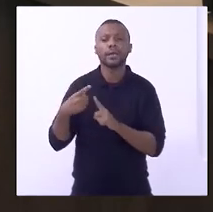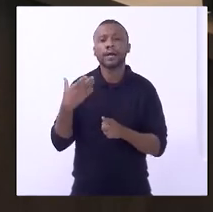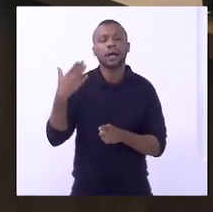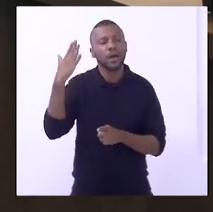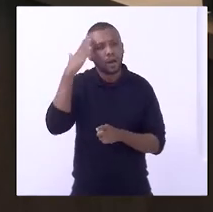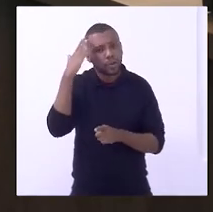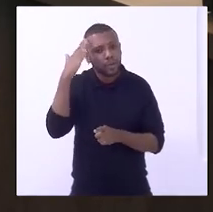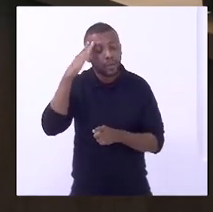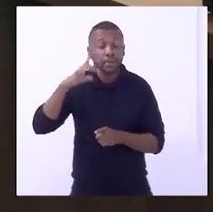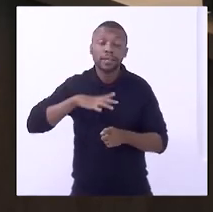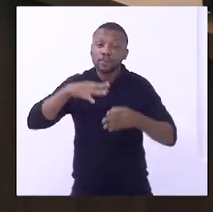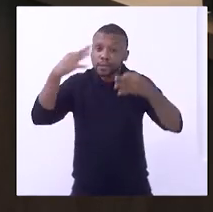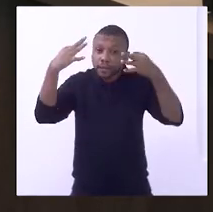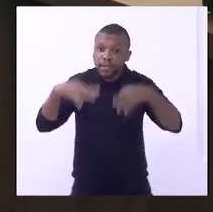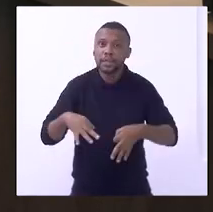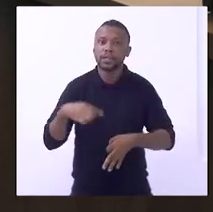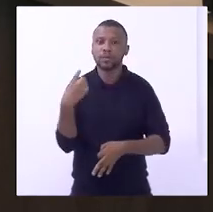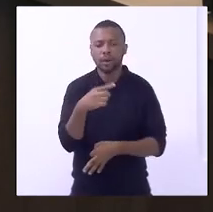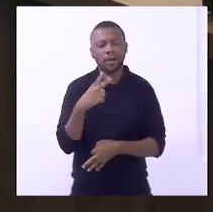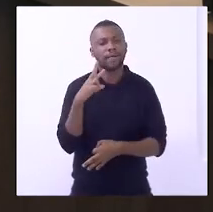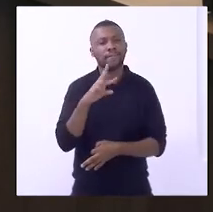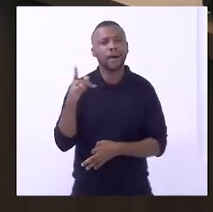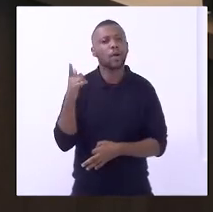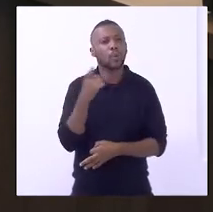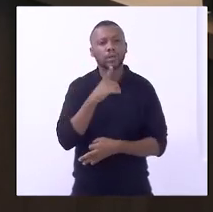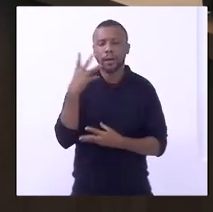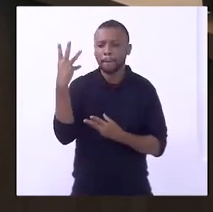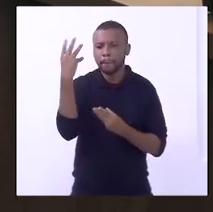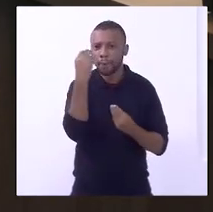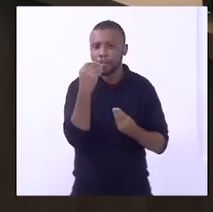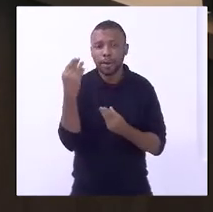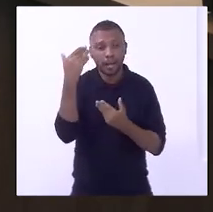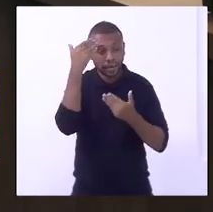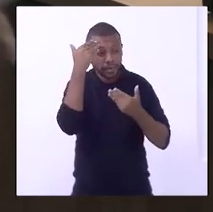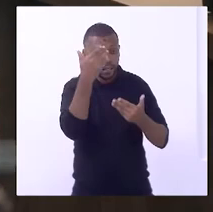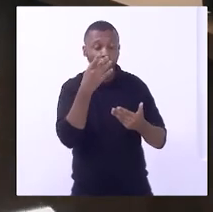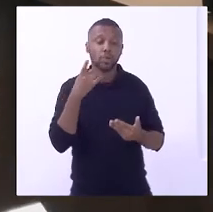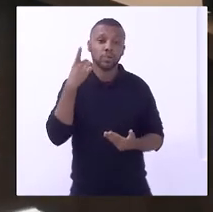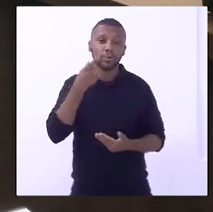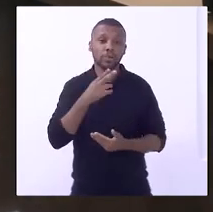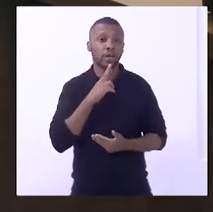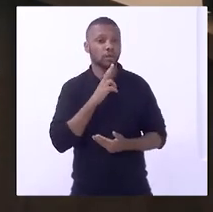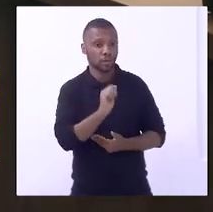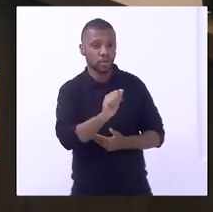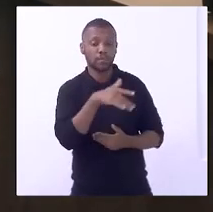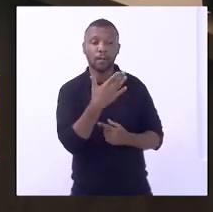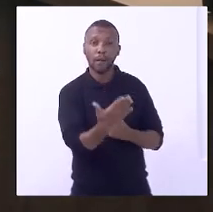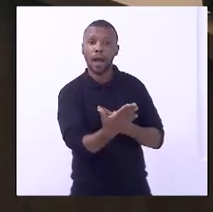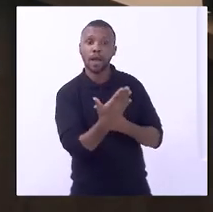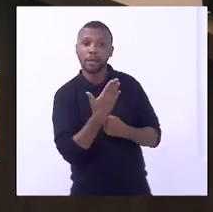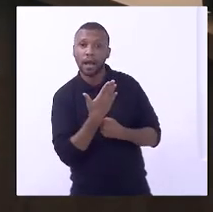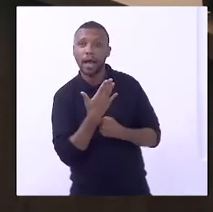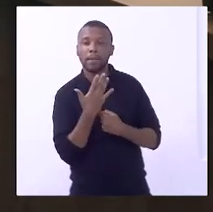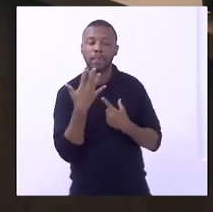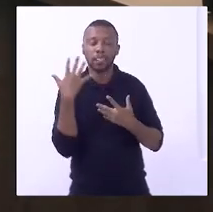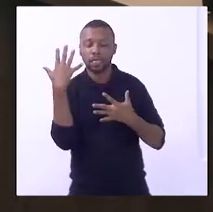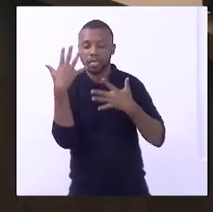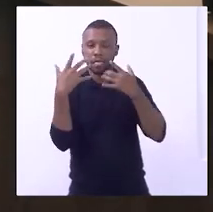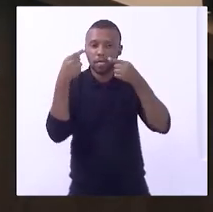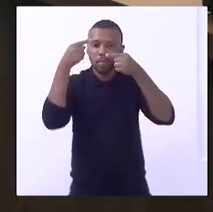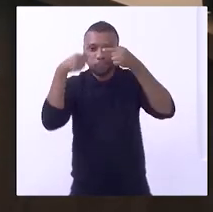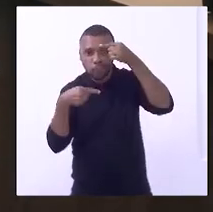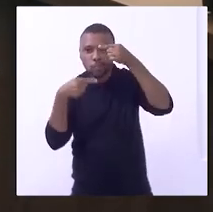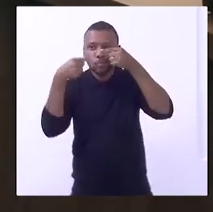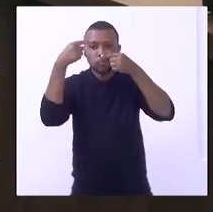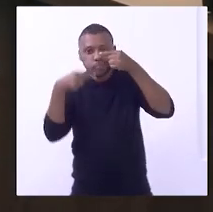eu tenho certeza que nós vamos convencê-lo e agradecer ao deputado Rodrigo Amorim por estar me ajudando aqui a me desconcentrar na hora que eu